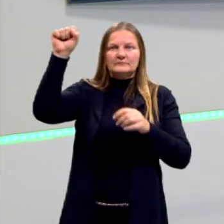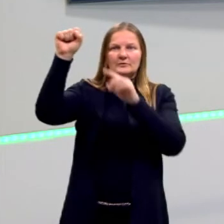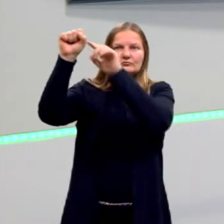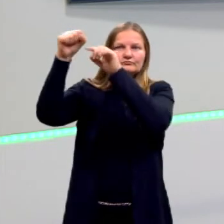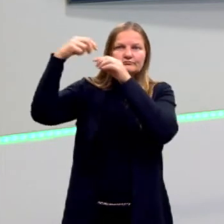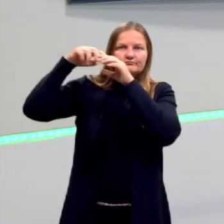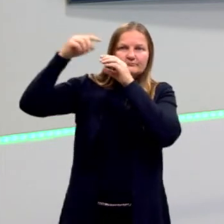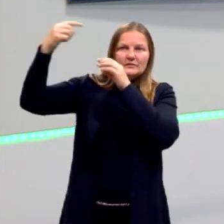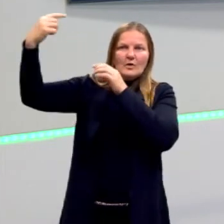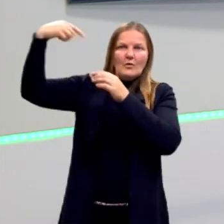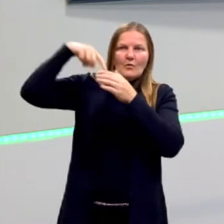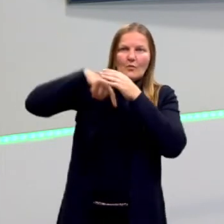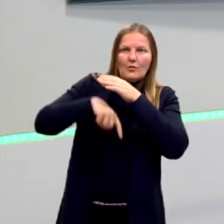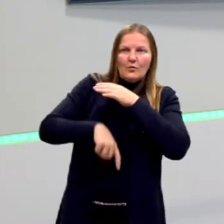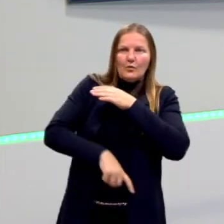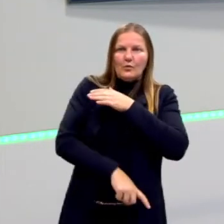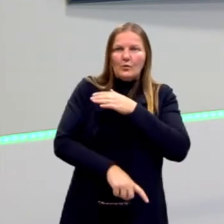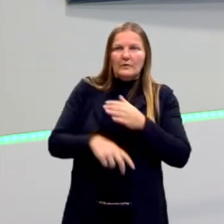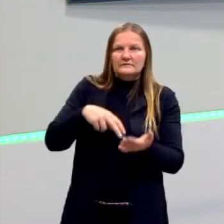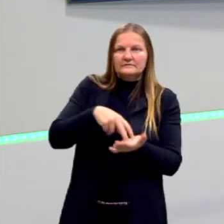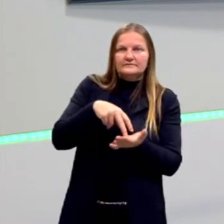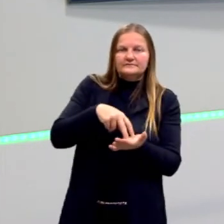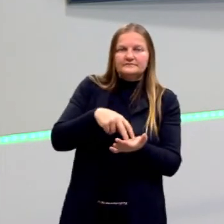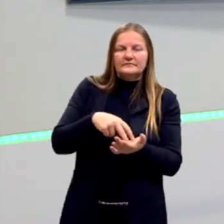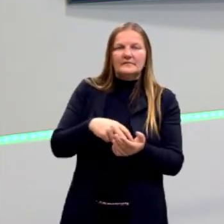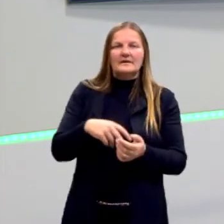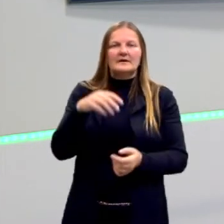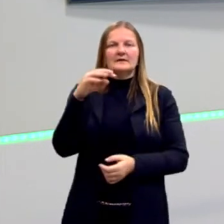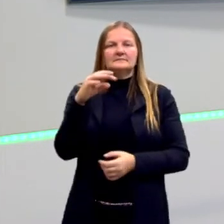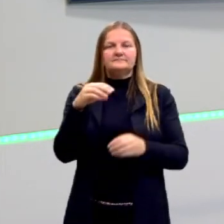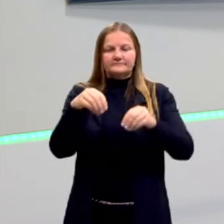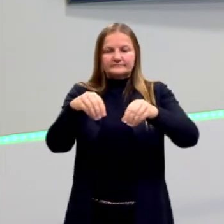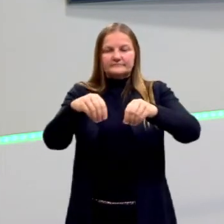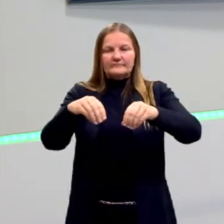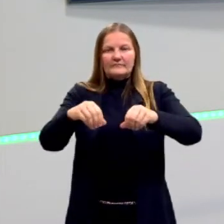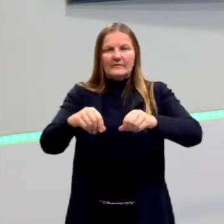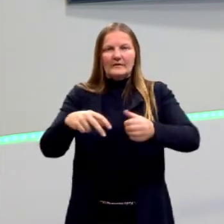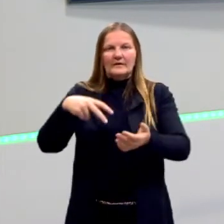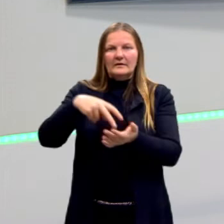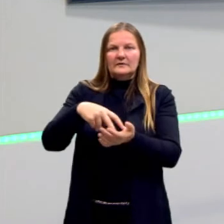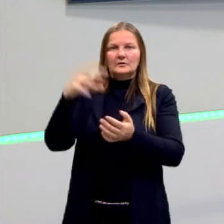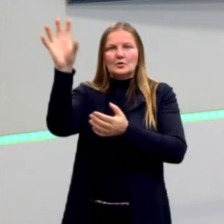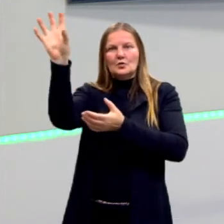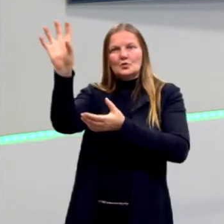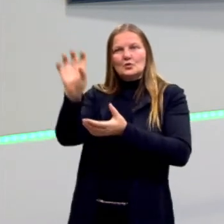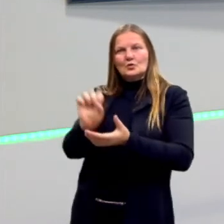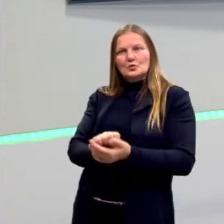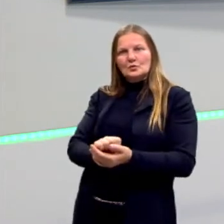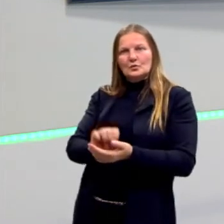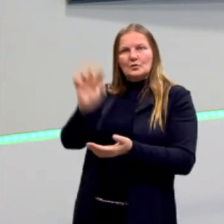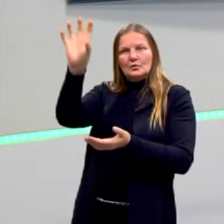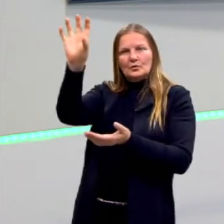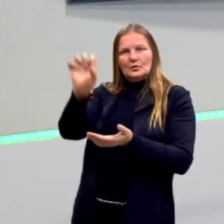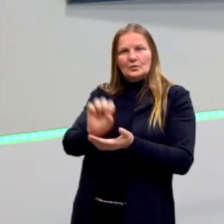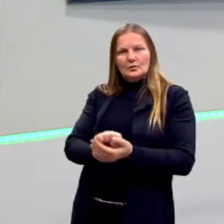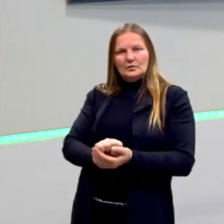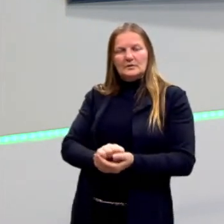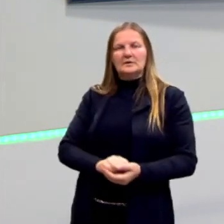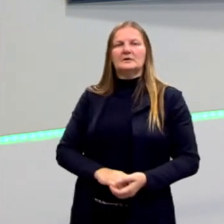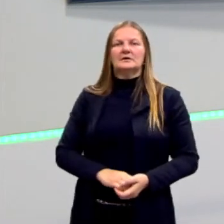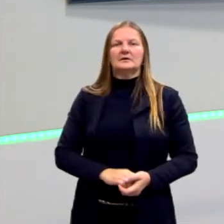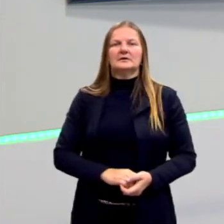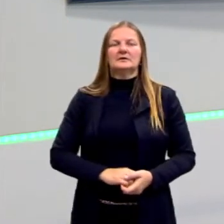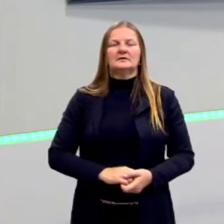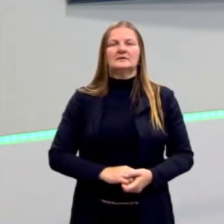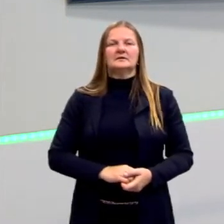que seria a terra né que é o nosso fio terra digamos assim que a gente usa bastante né nas nossas casas mas